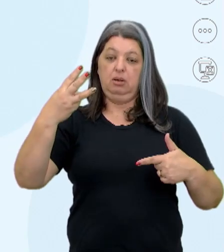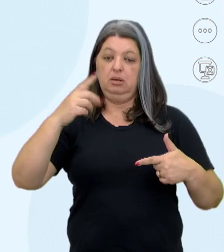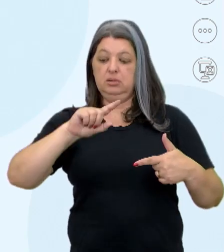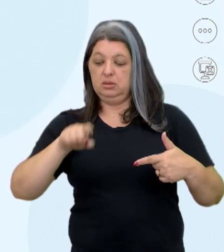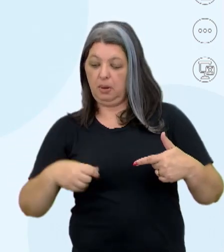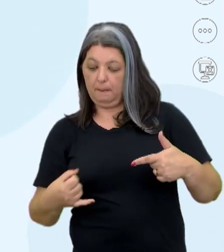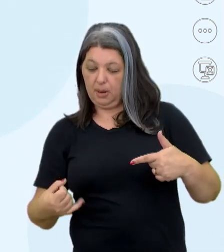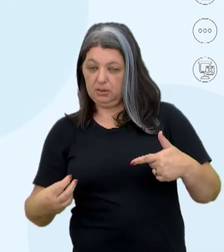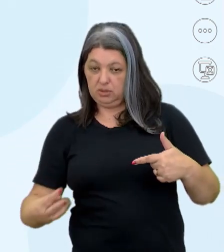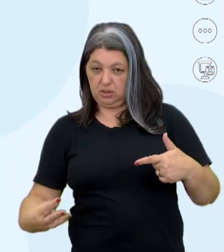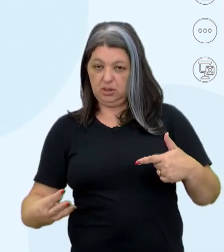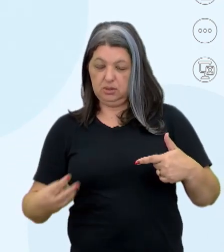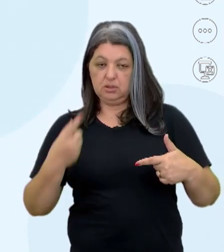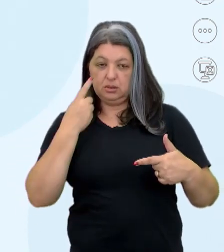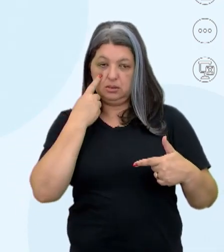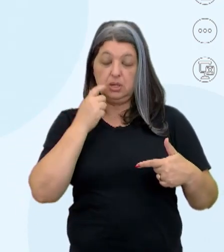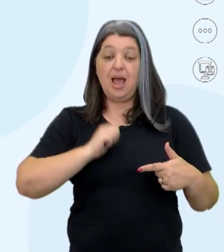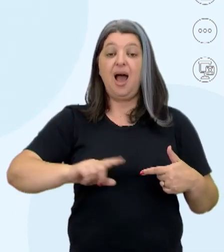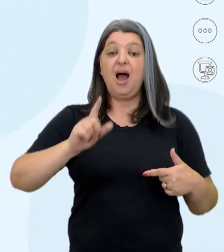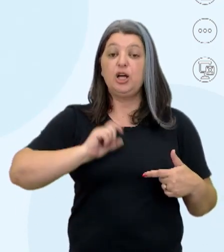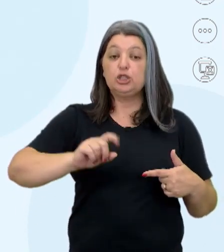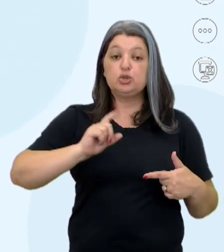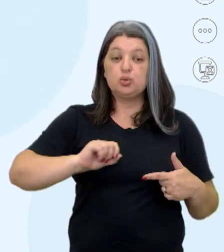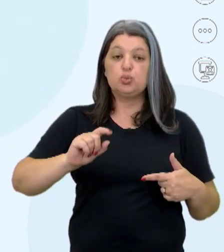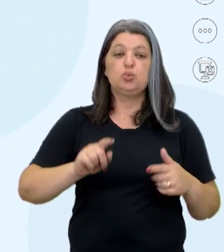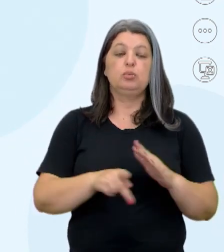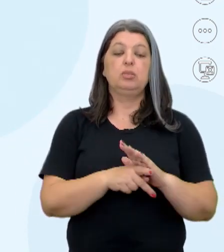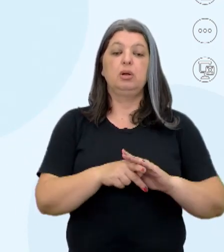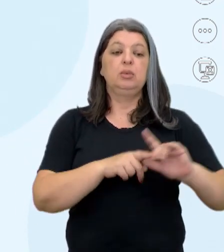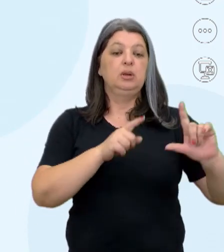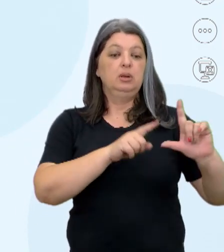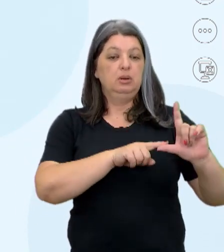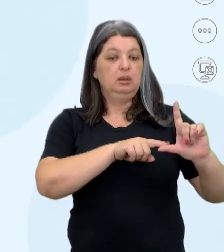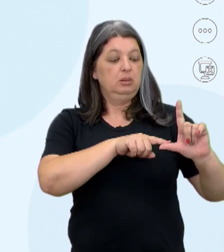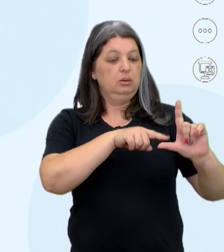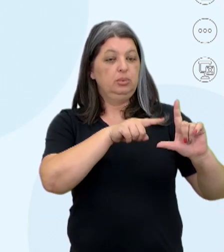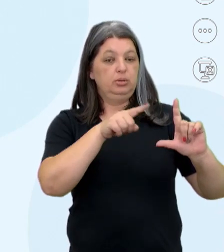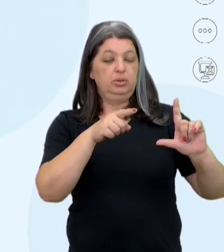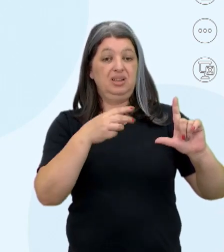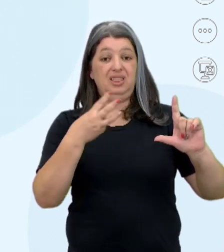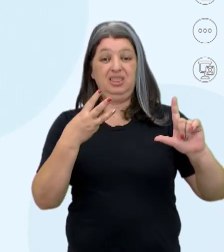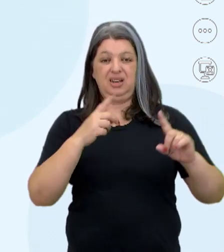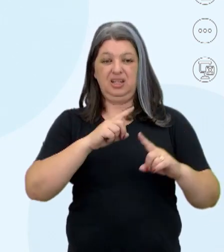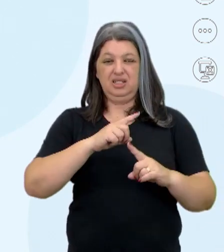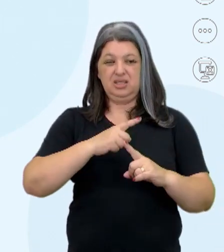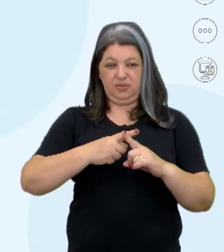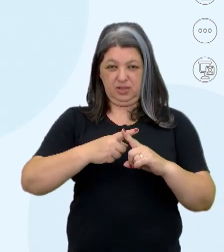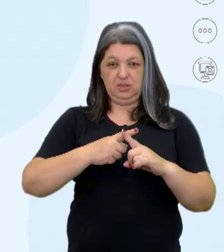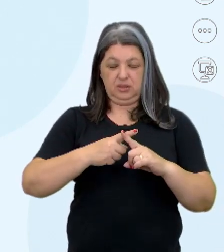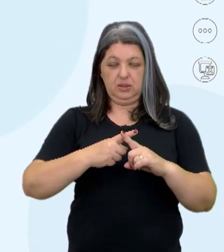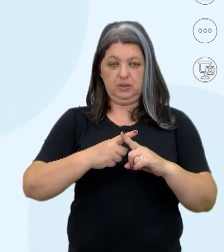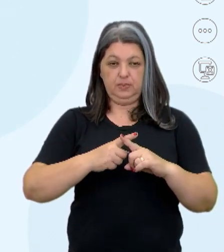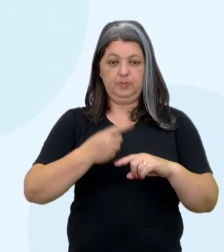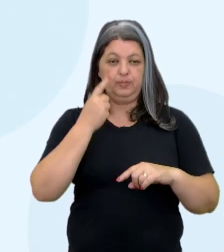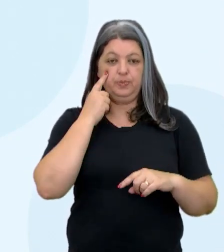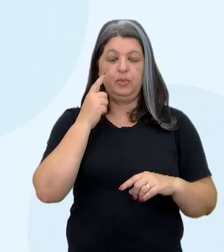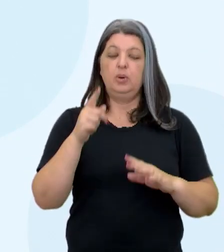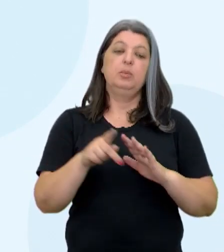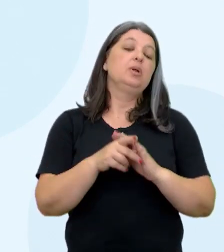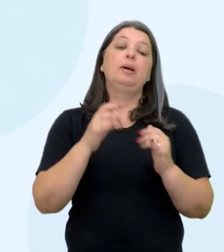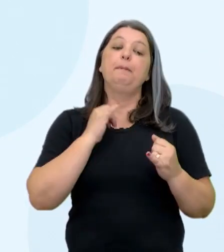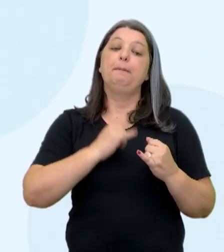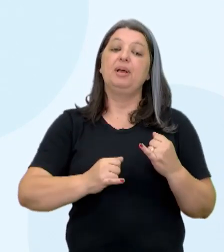3, tudo bem? E a nossa azul, então ela foi ampliada, né? Ampliada 3 vezes. E a nossa azul, ela ficou na metade,